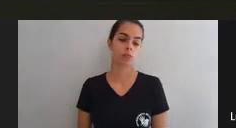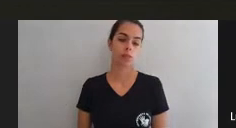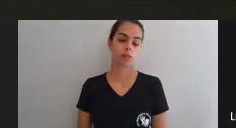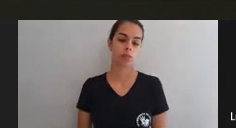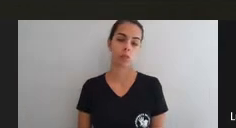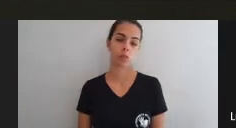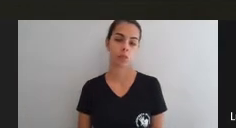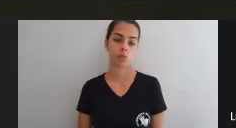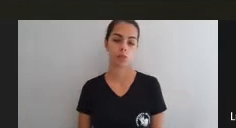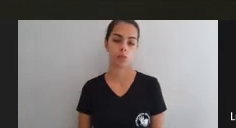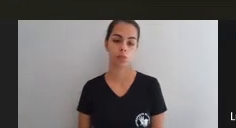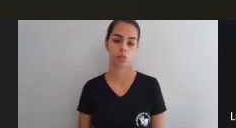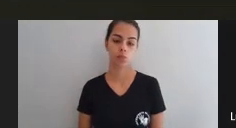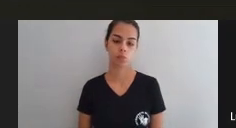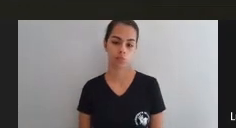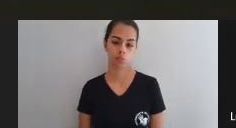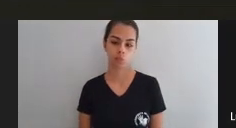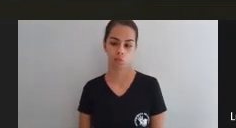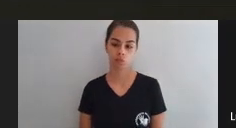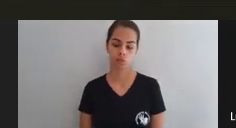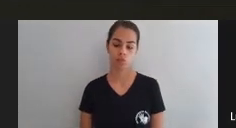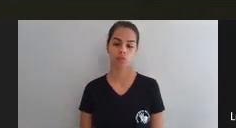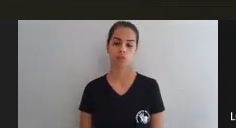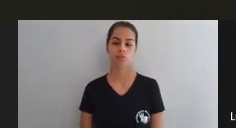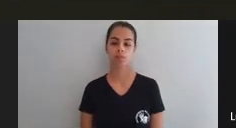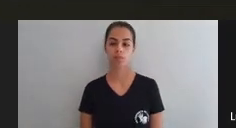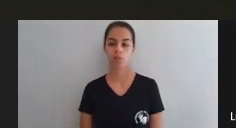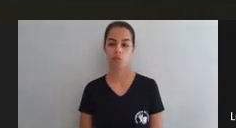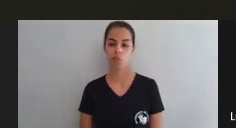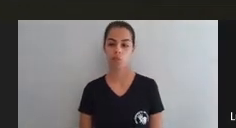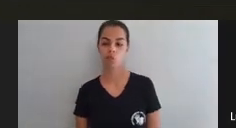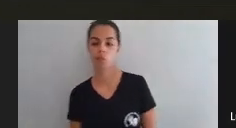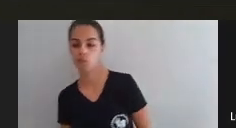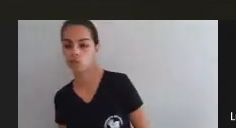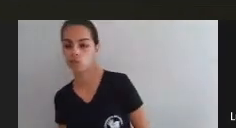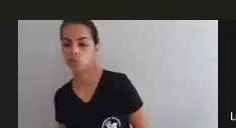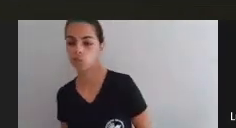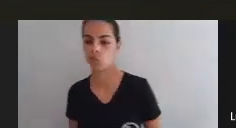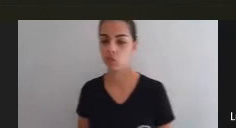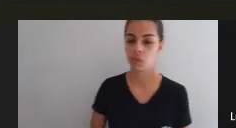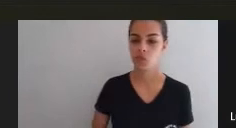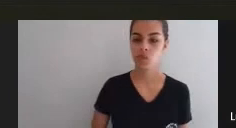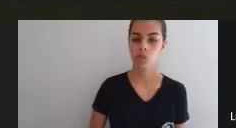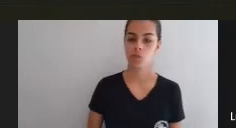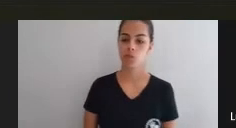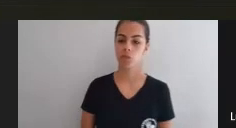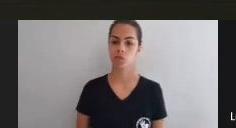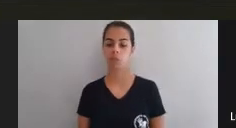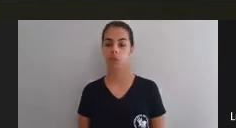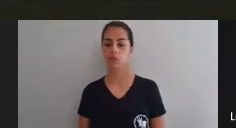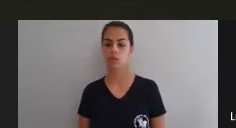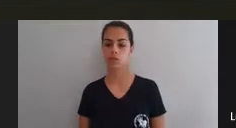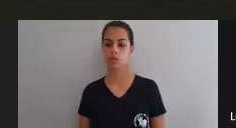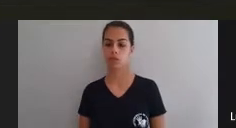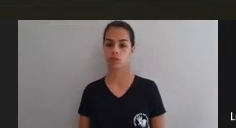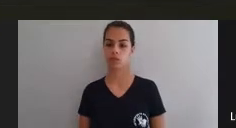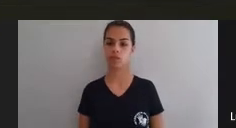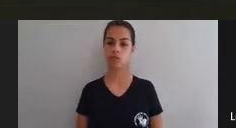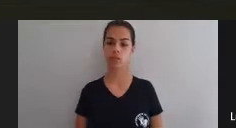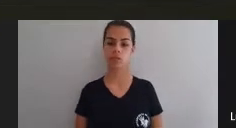Eita, que perdeu aqui um monte de coisa, peraí. Tá, enquanto você vai procurando Ok. isso... Ah, você